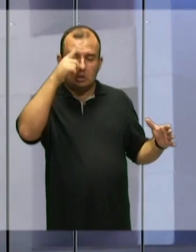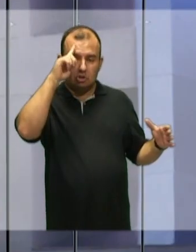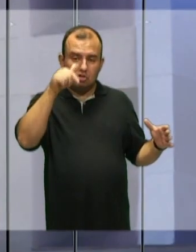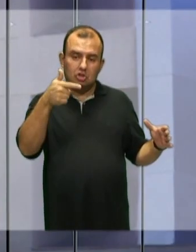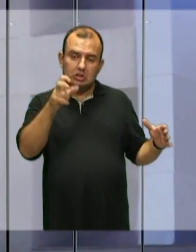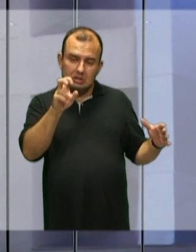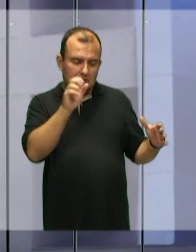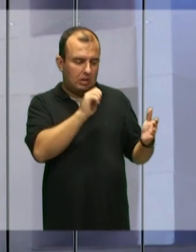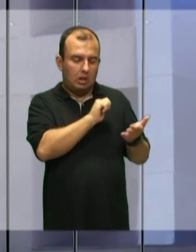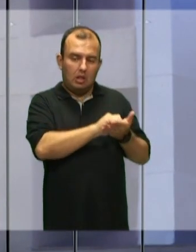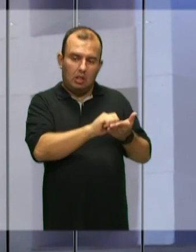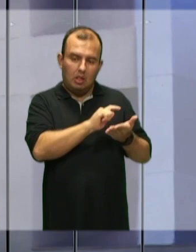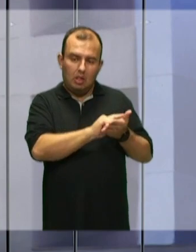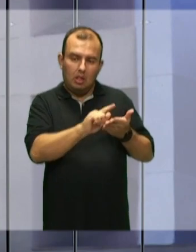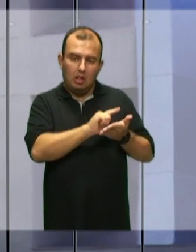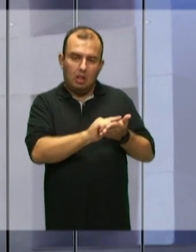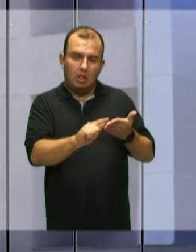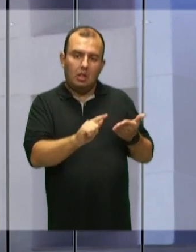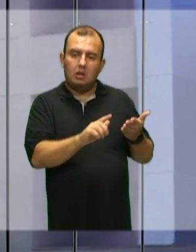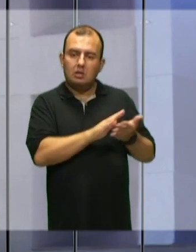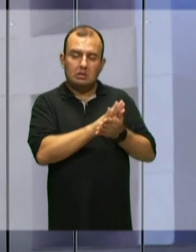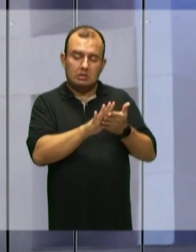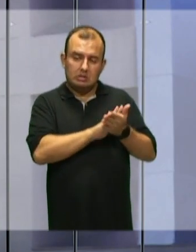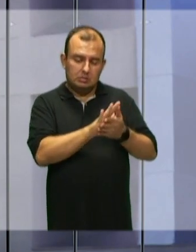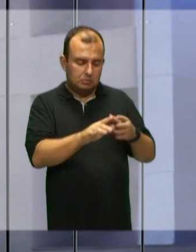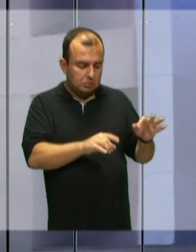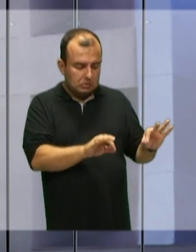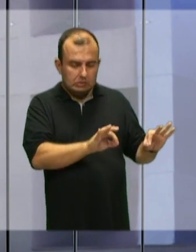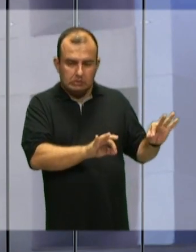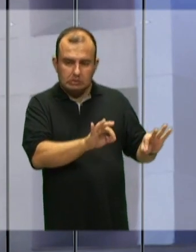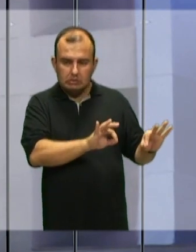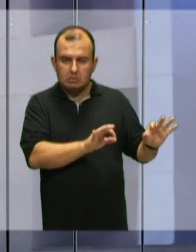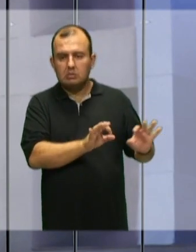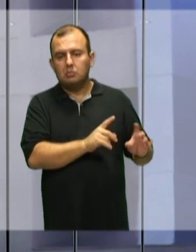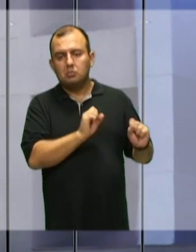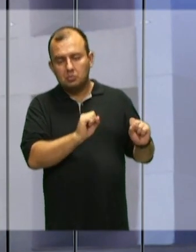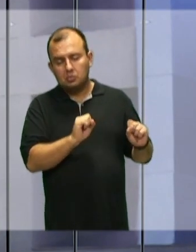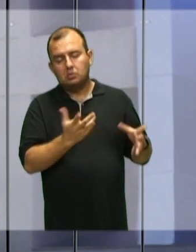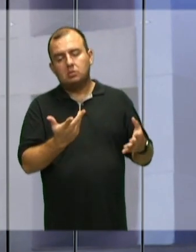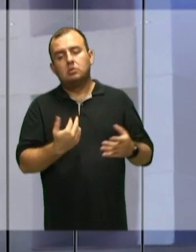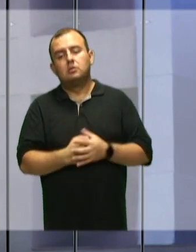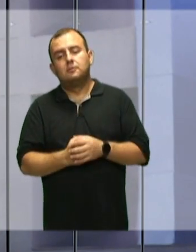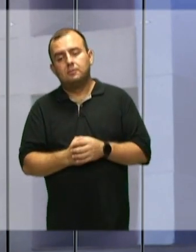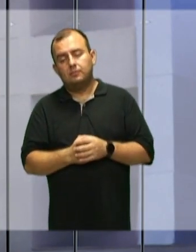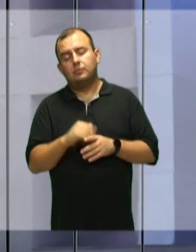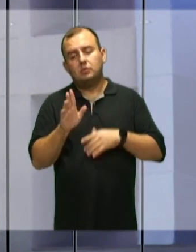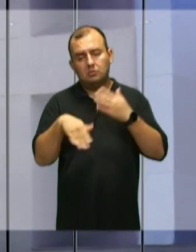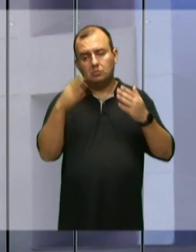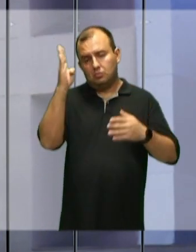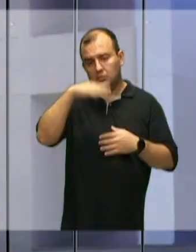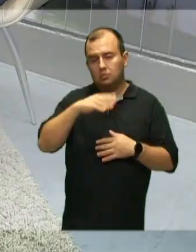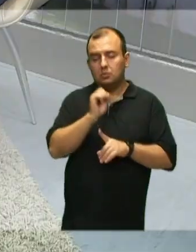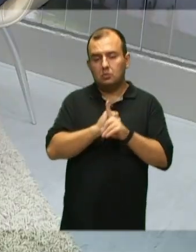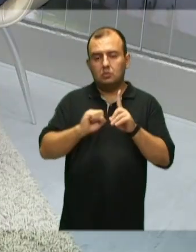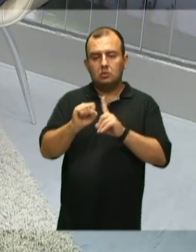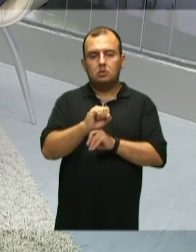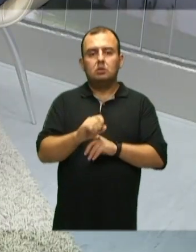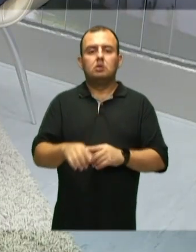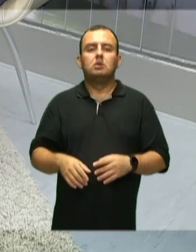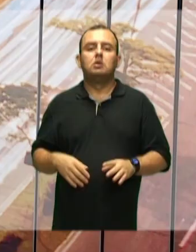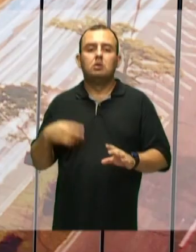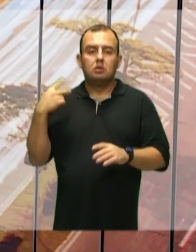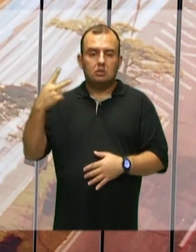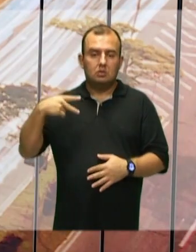ele vai criar uma larva e pode ser uma larva do mosquito da deng né E que vai aí fazer todo um um mal pra sociedade